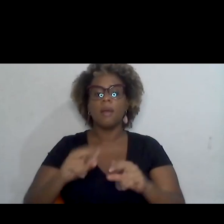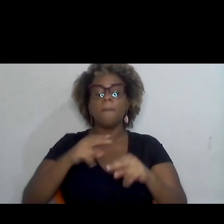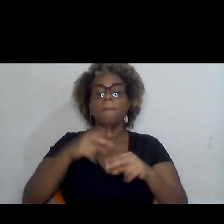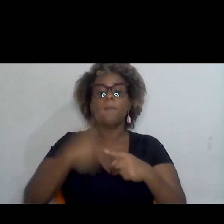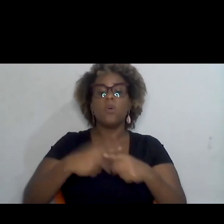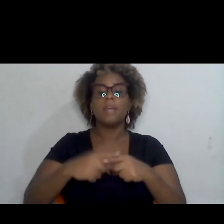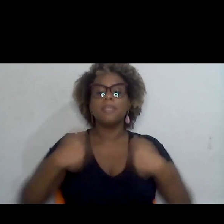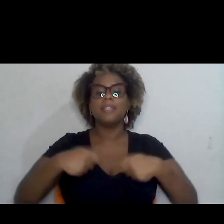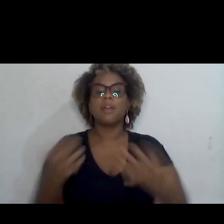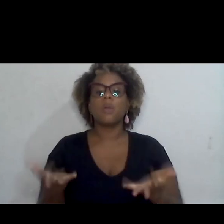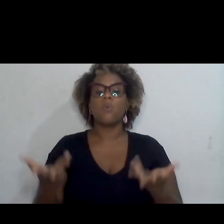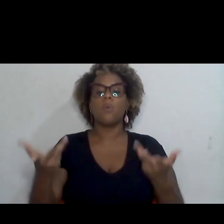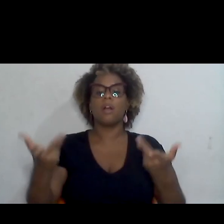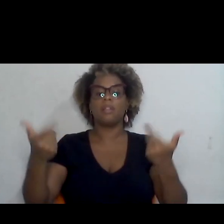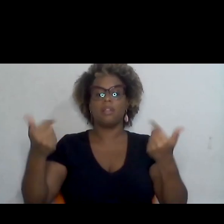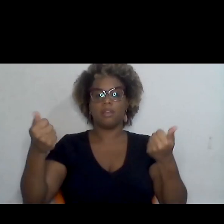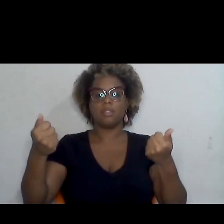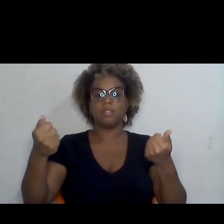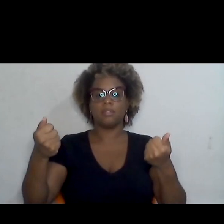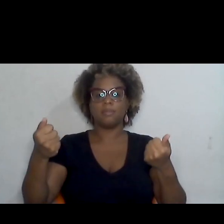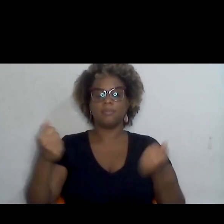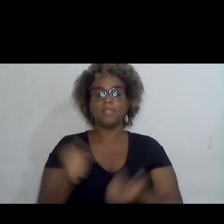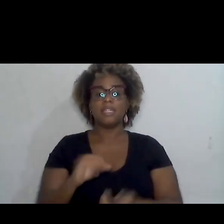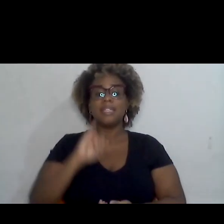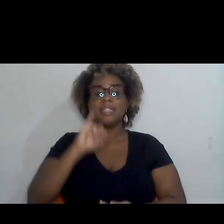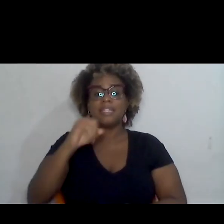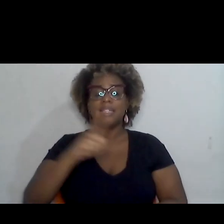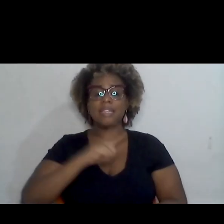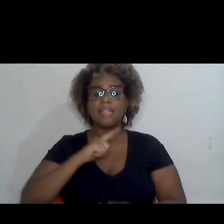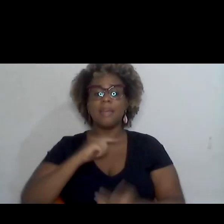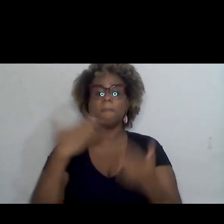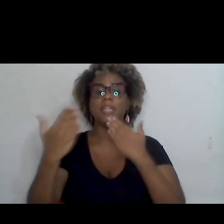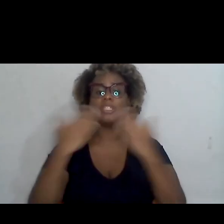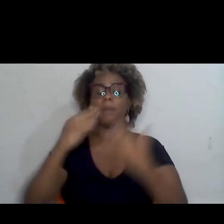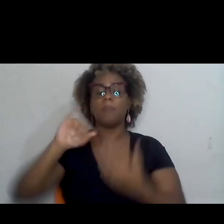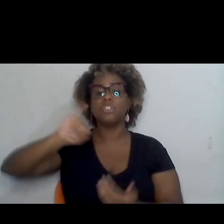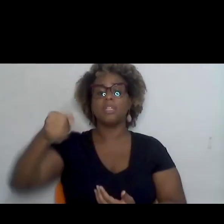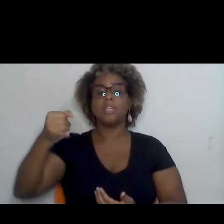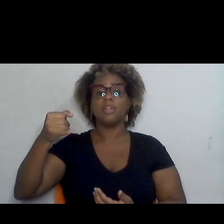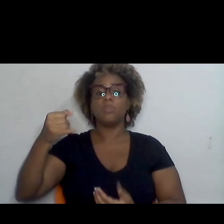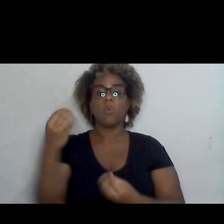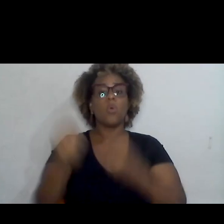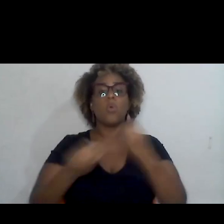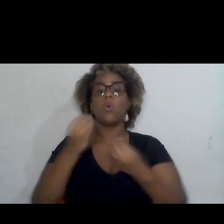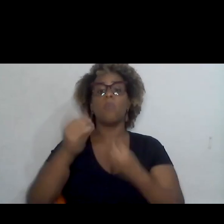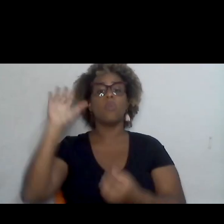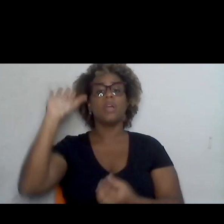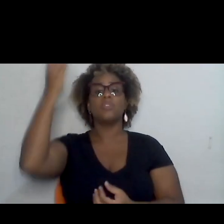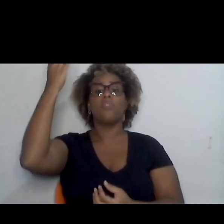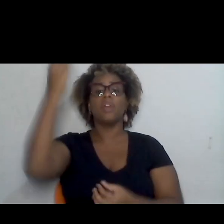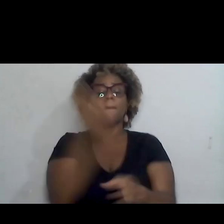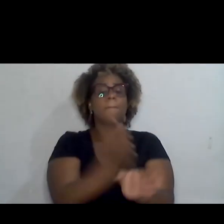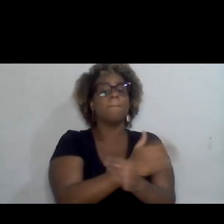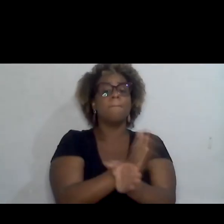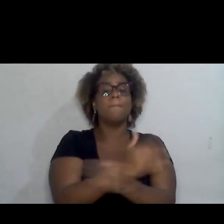o que encaminhar. Porque se a gente fizesse esse papo em janeiro, a gente já está perdido e não saberia o que encaminhar. E aí faz o papo,